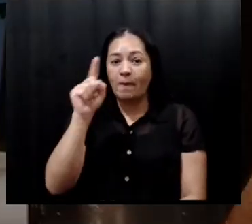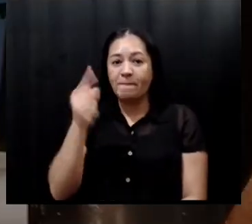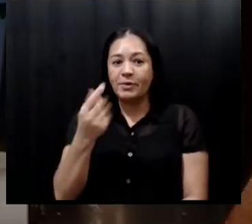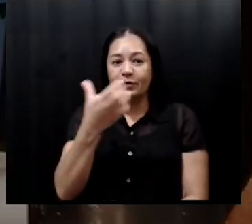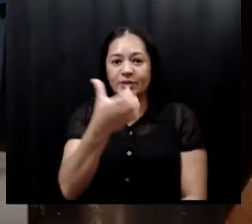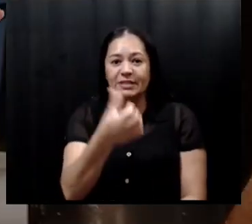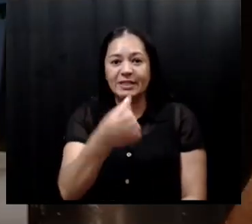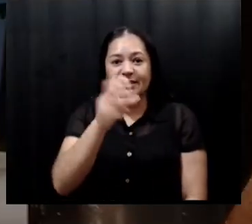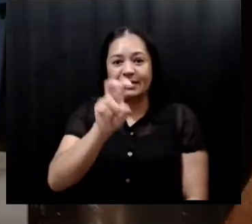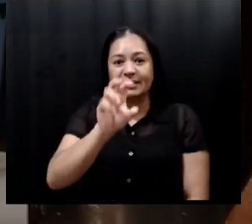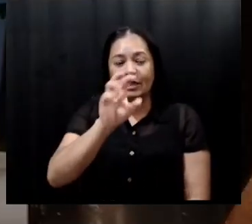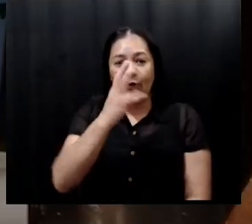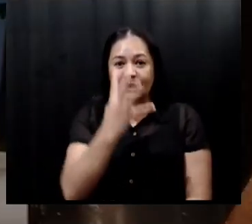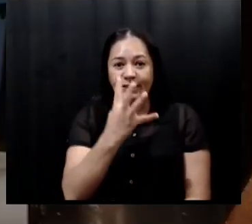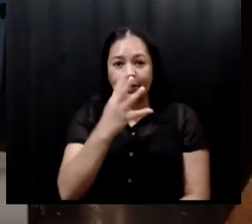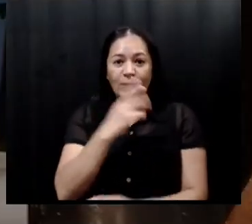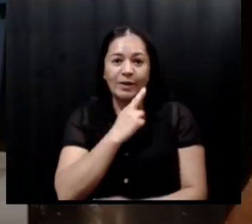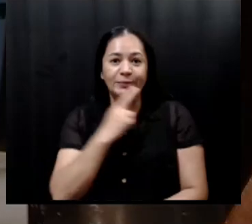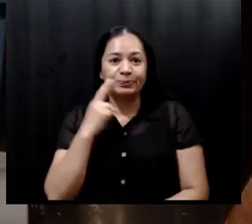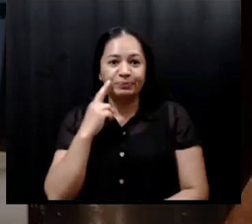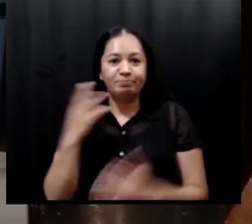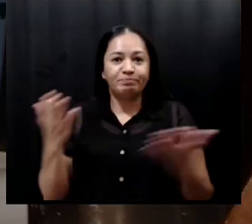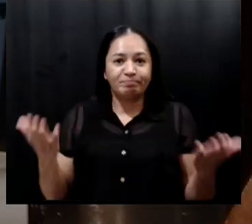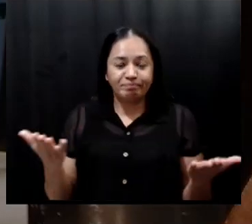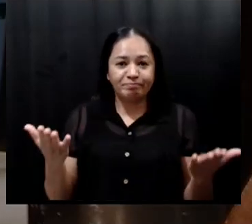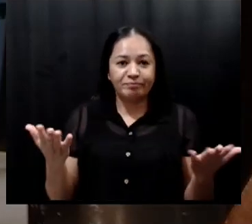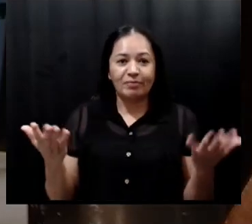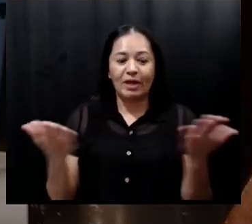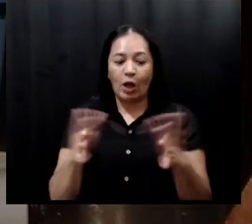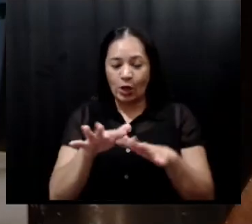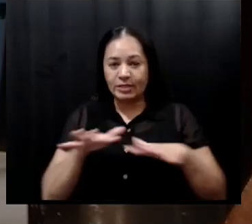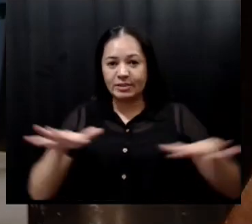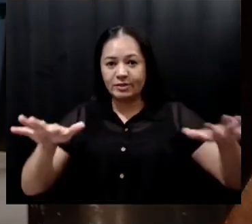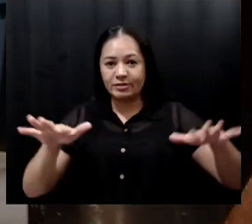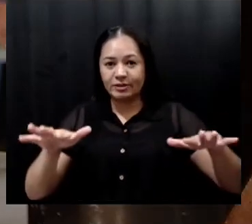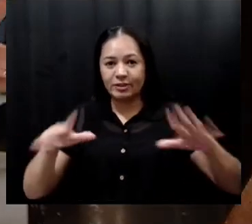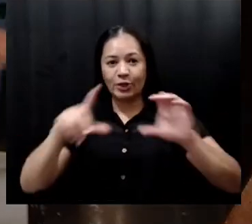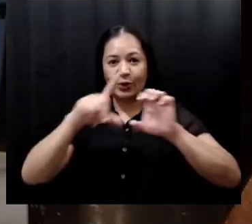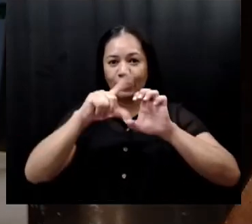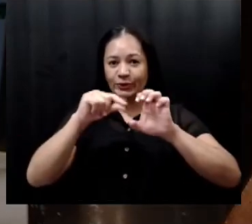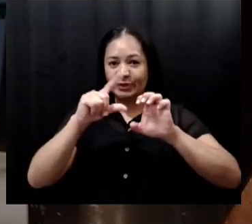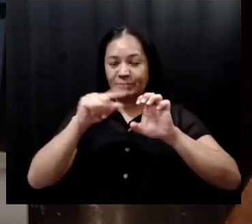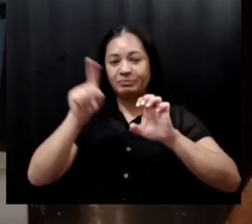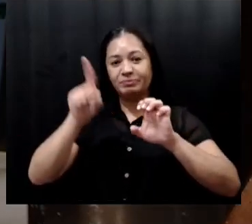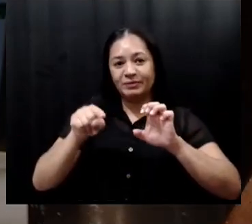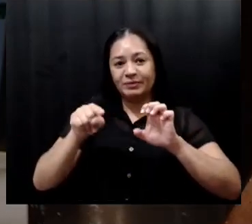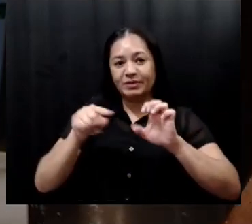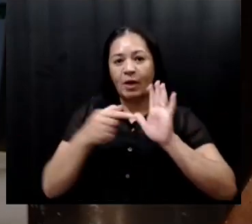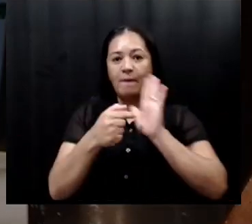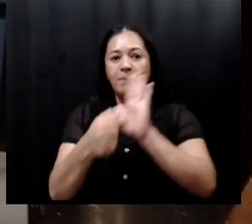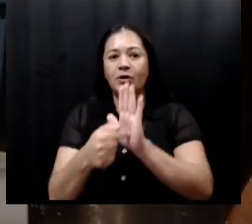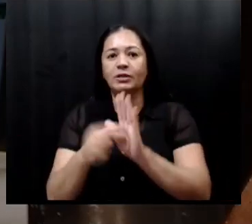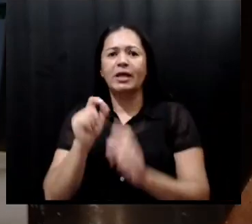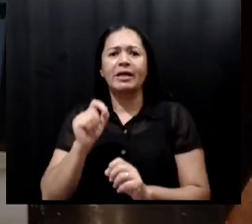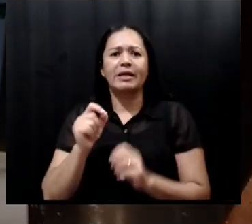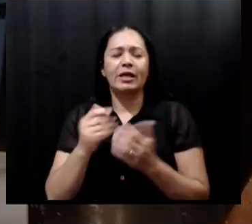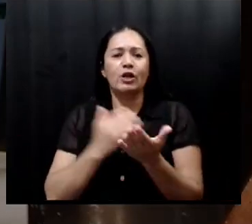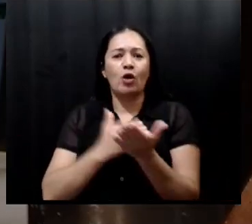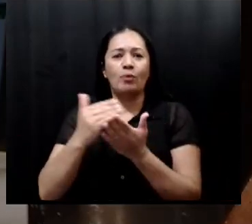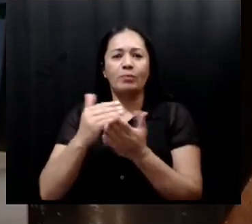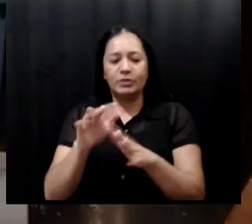2.654. E é neste cenário que o Ser Empreendedor de hoje mostra quem abriu o negócio no setor de